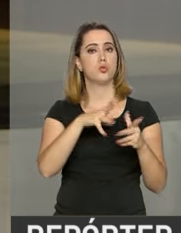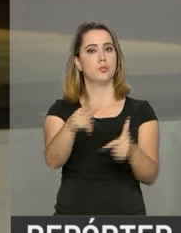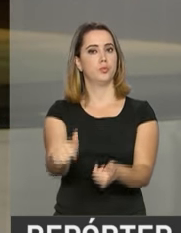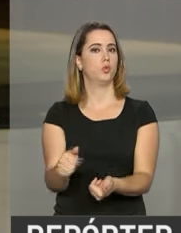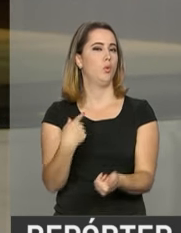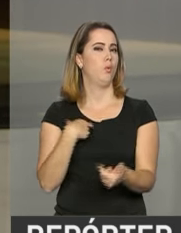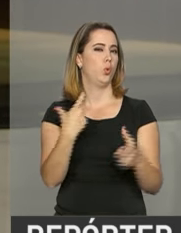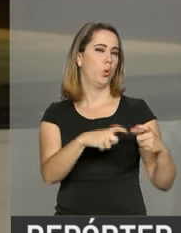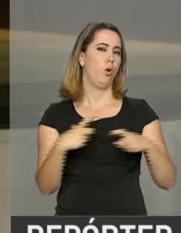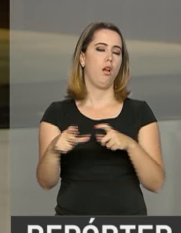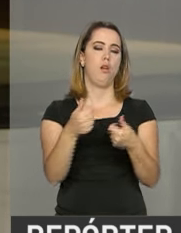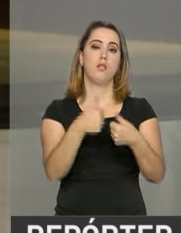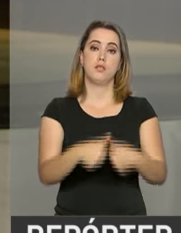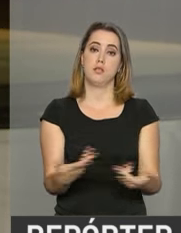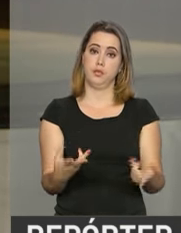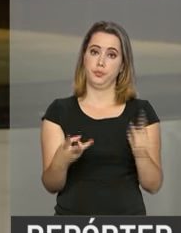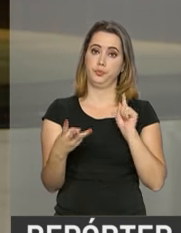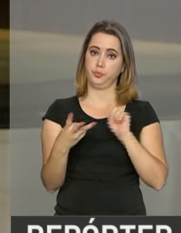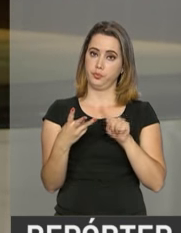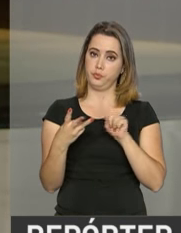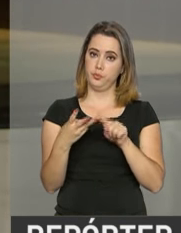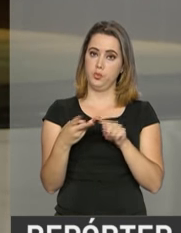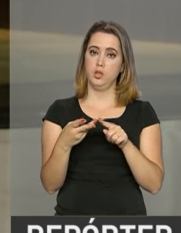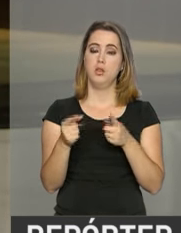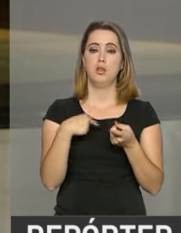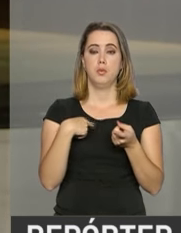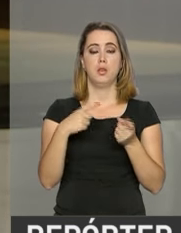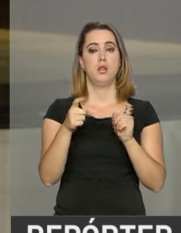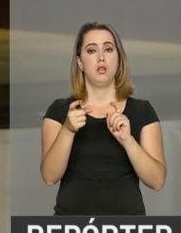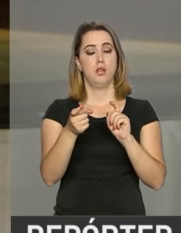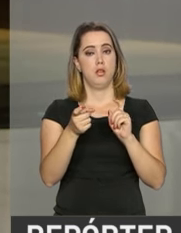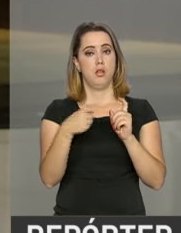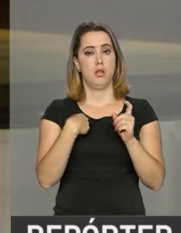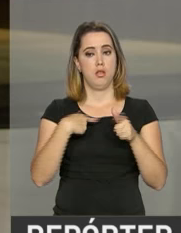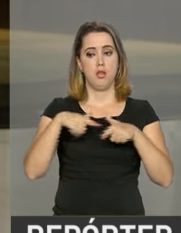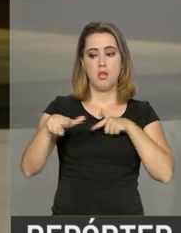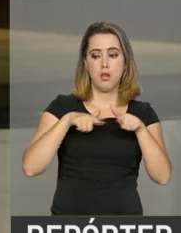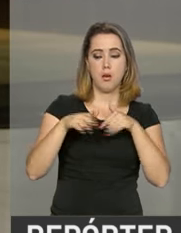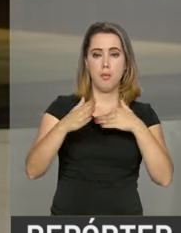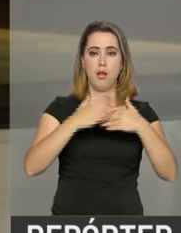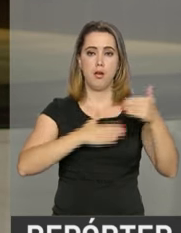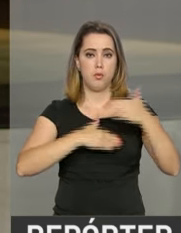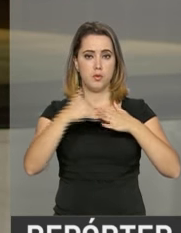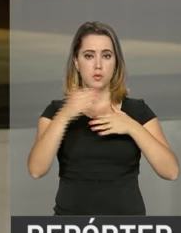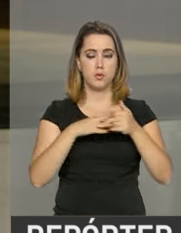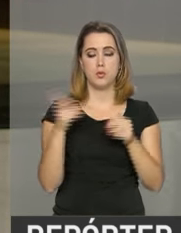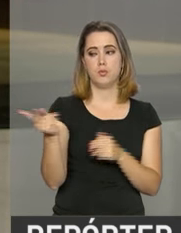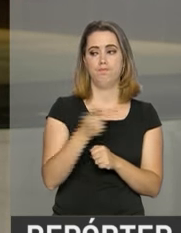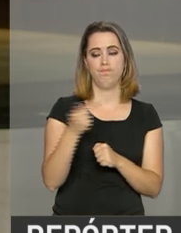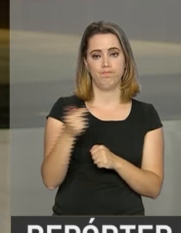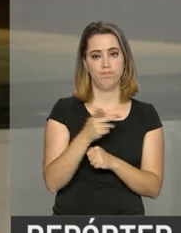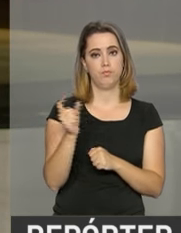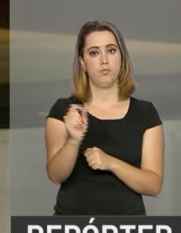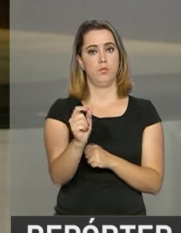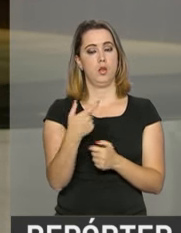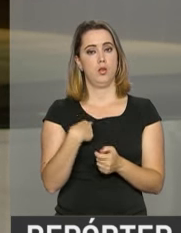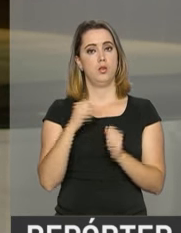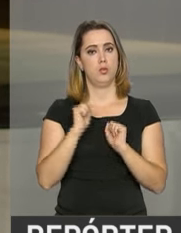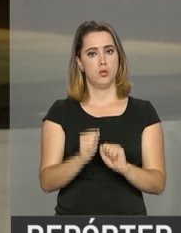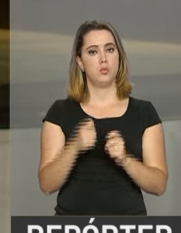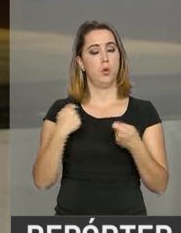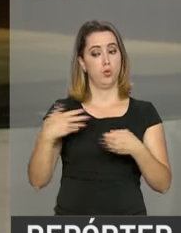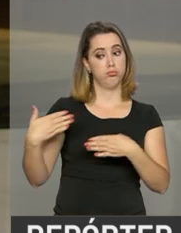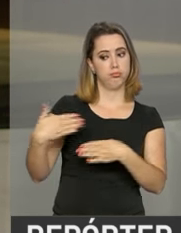possibilidade de profissionais que atuam na área cruzarem a fronteira entre os dois países em casos específicos de